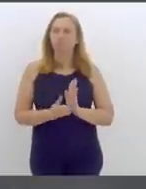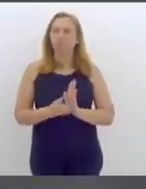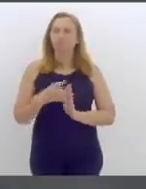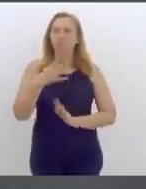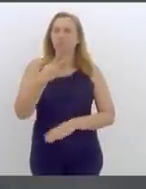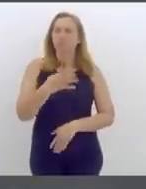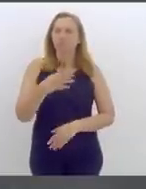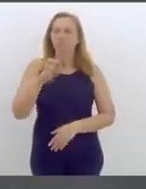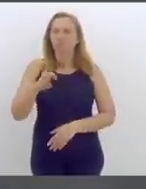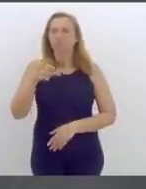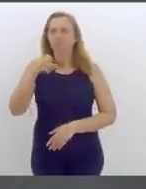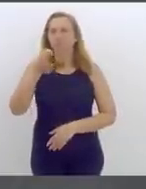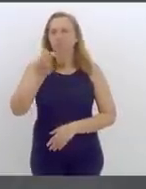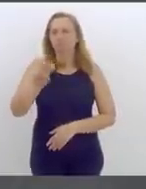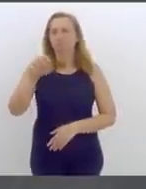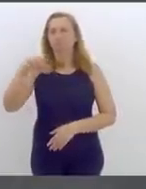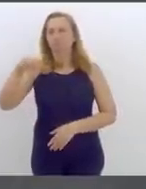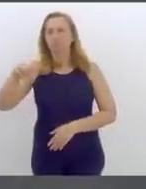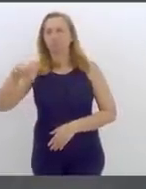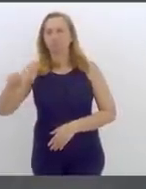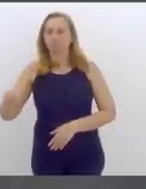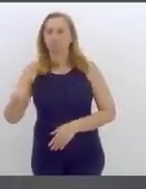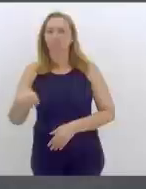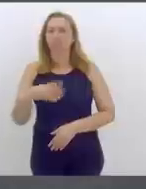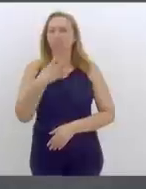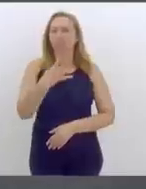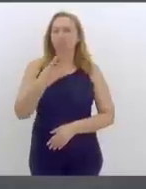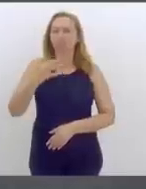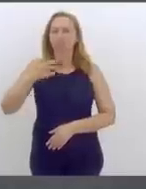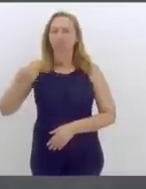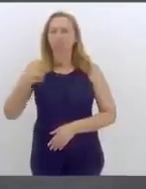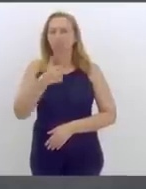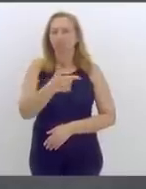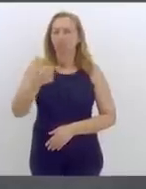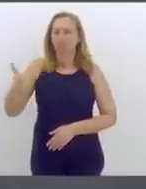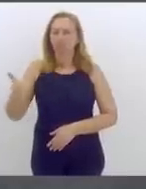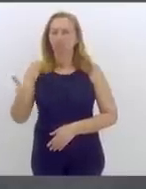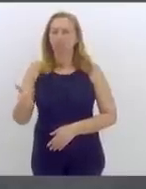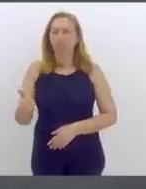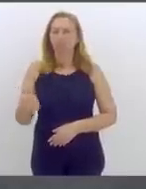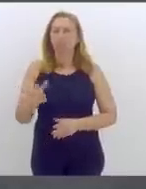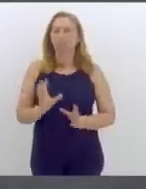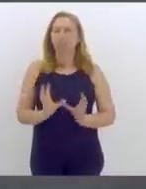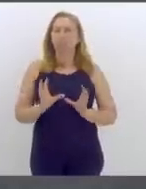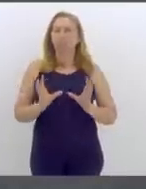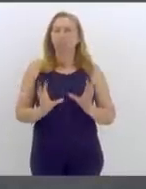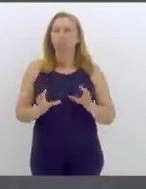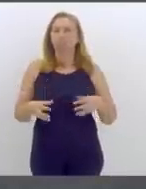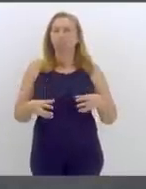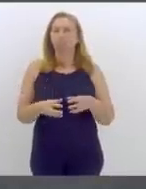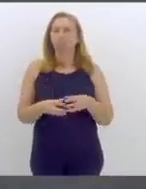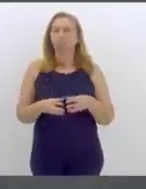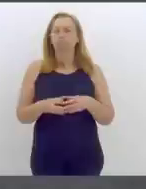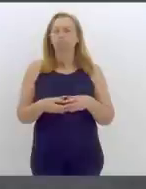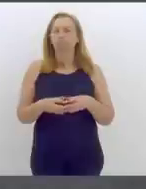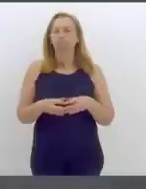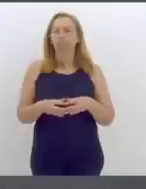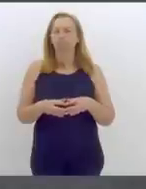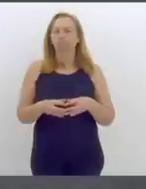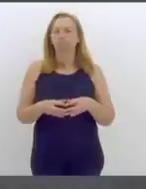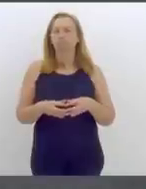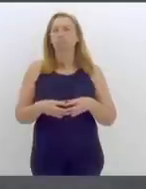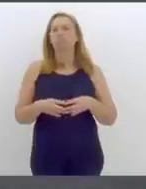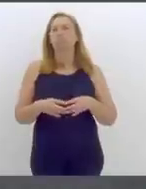590 de 4 de março de 2016 dispõe sobre a câmara administrativa de solução de litígios casque